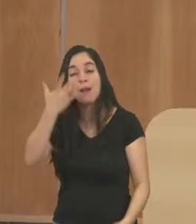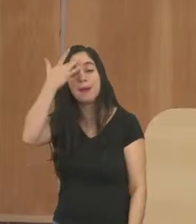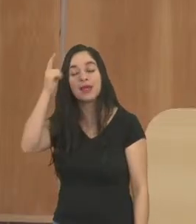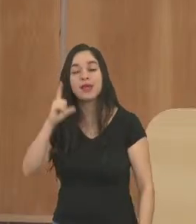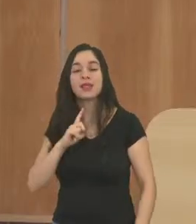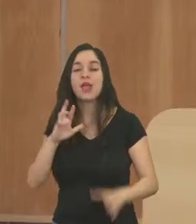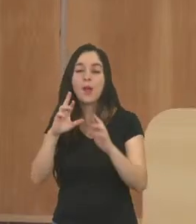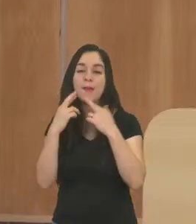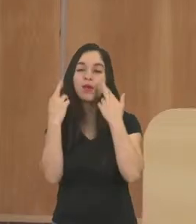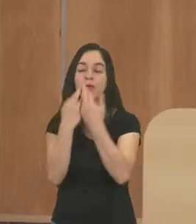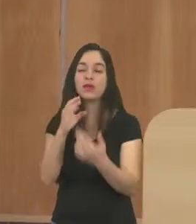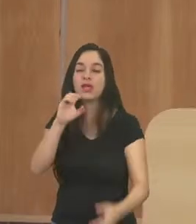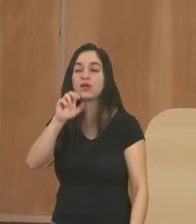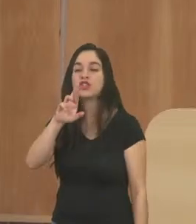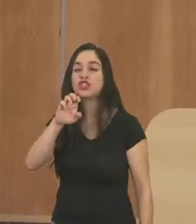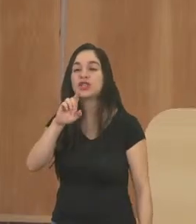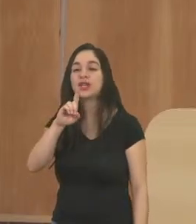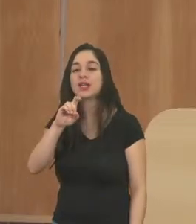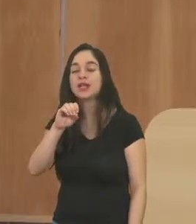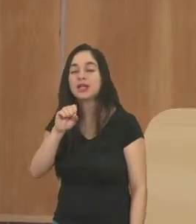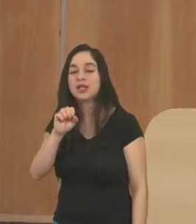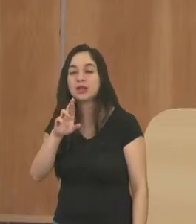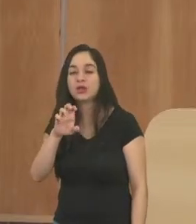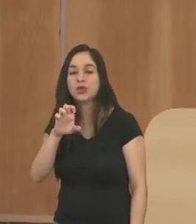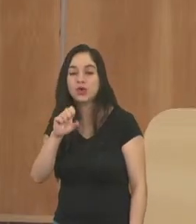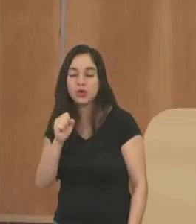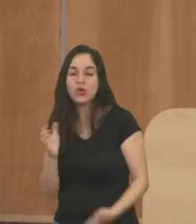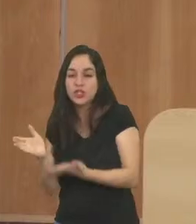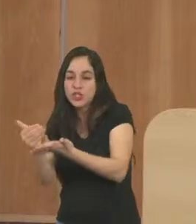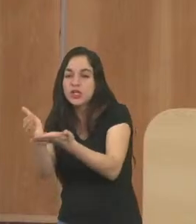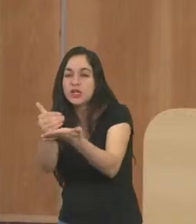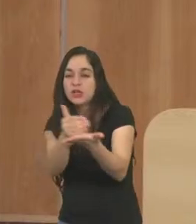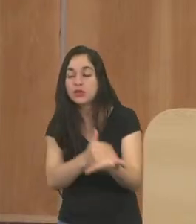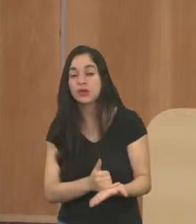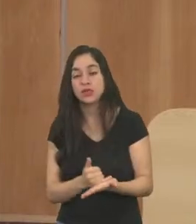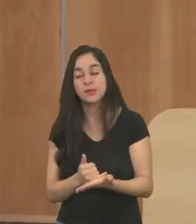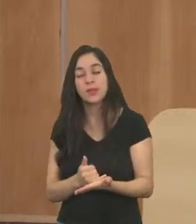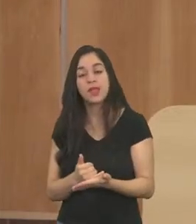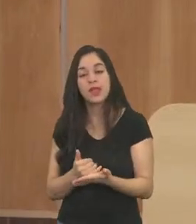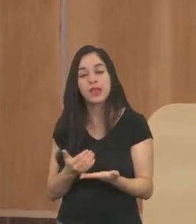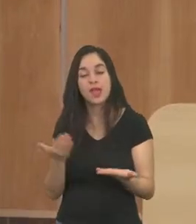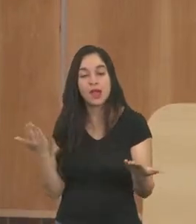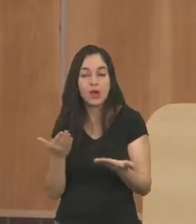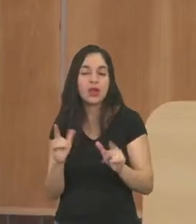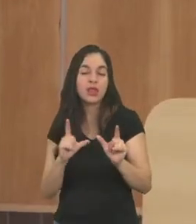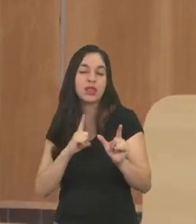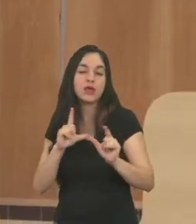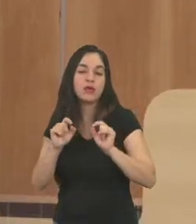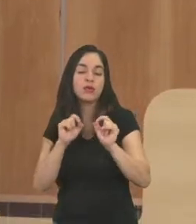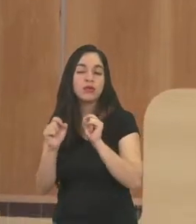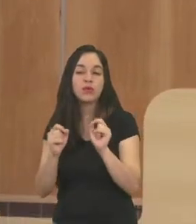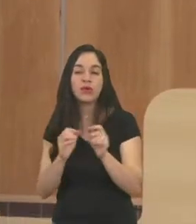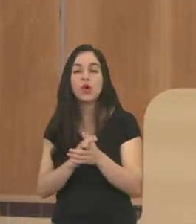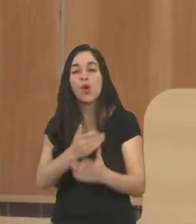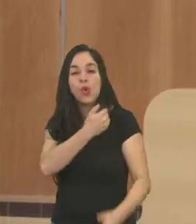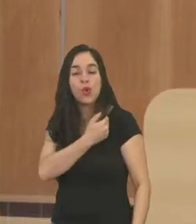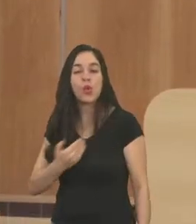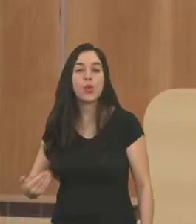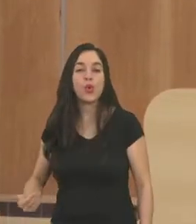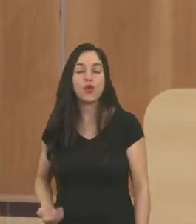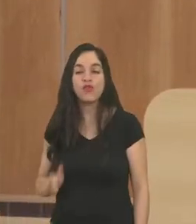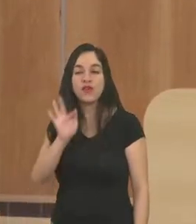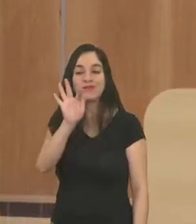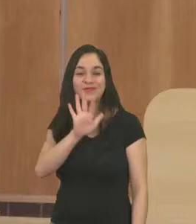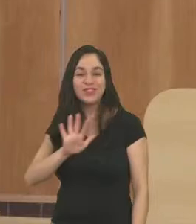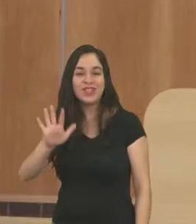a justiça convoca, diante dessa situação. E o que nós temos para o momento? O governo federal ameaçando a